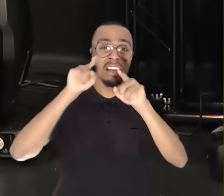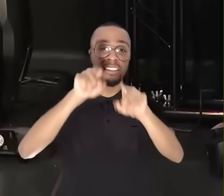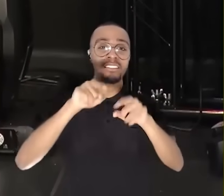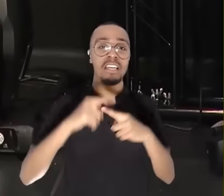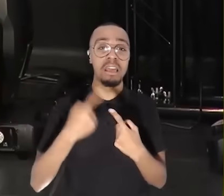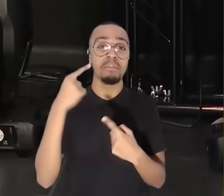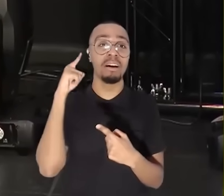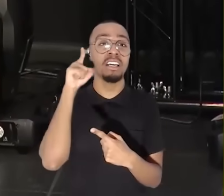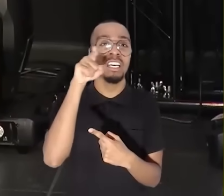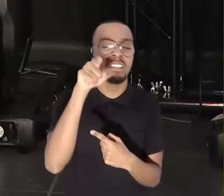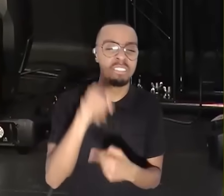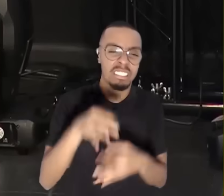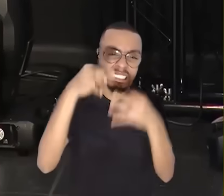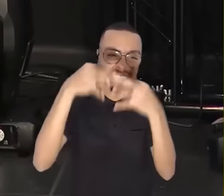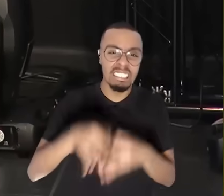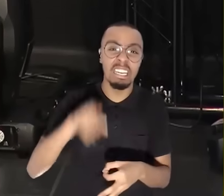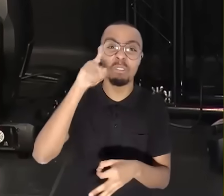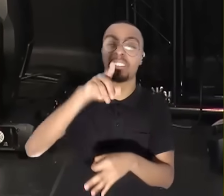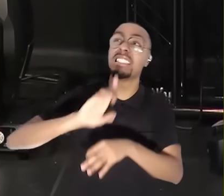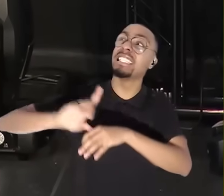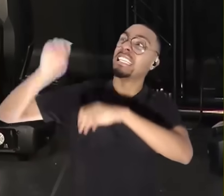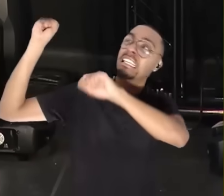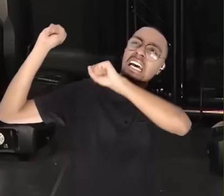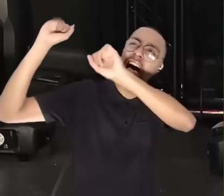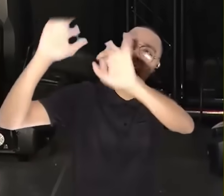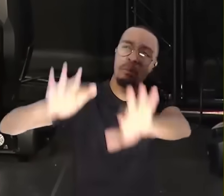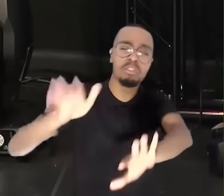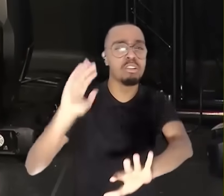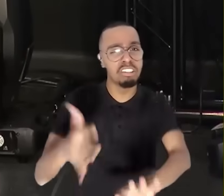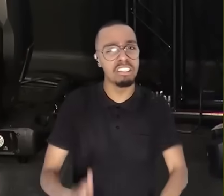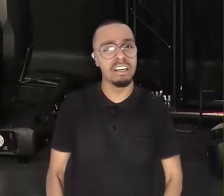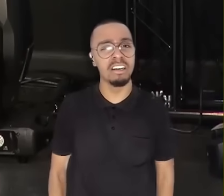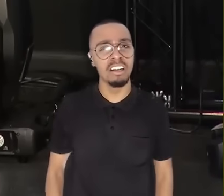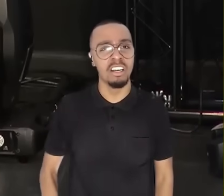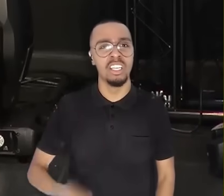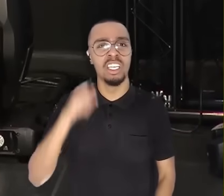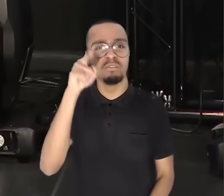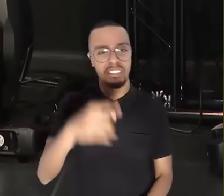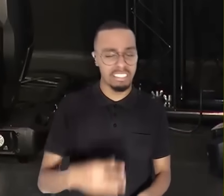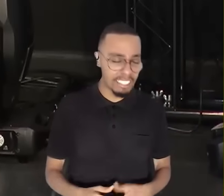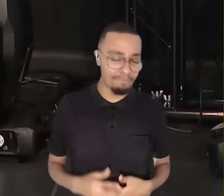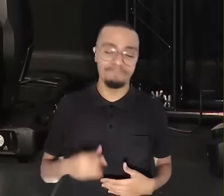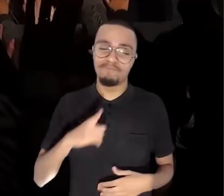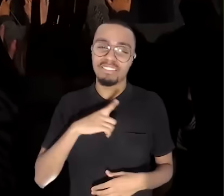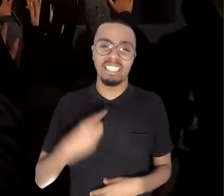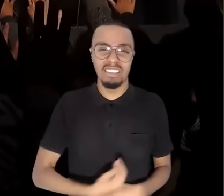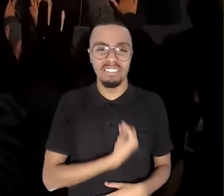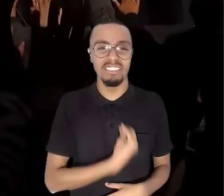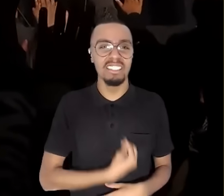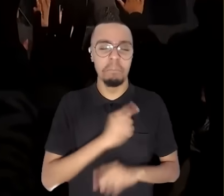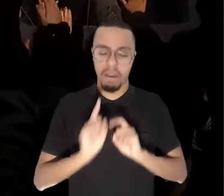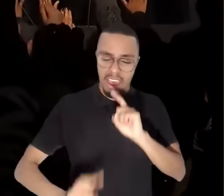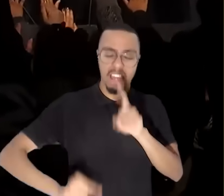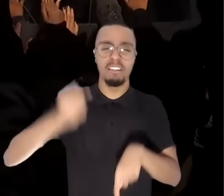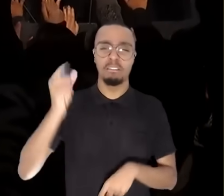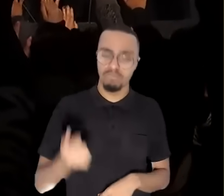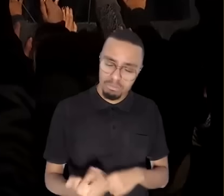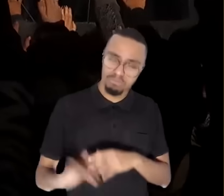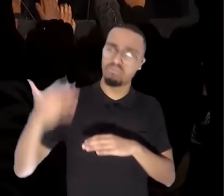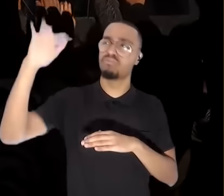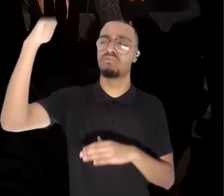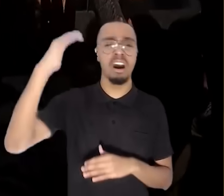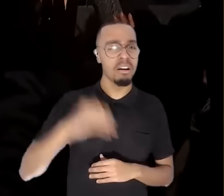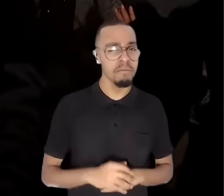com todas as sortes espirituais, você já foi abençoado, nasceu para prosperar, você nasceu para